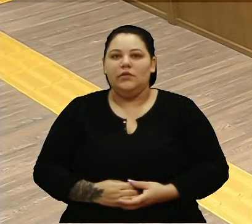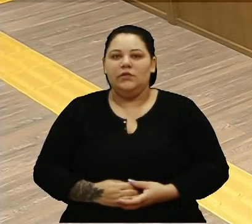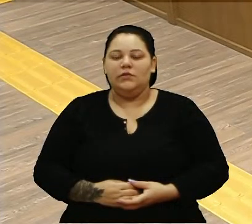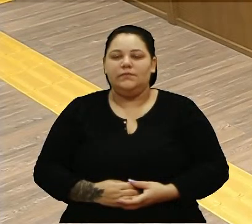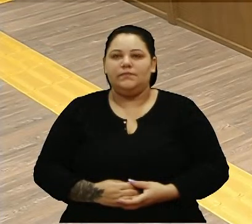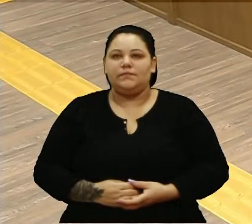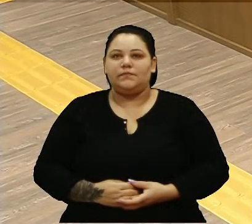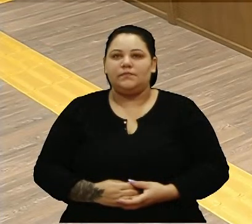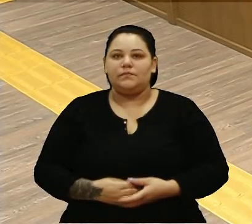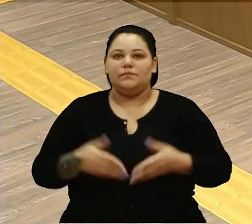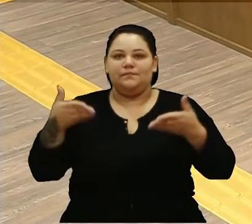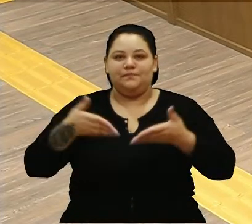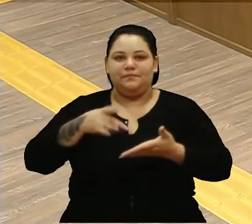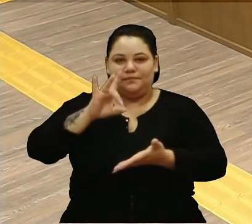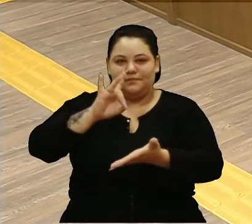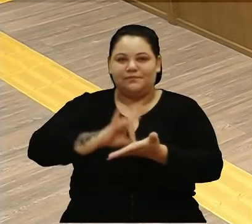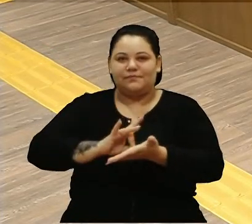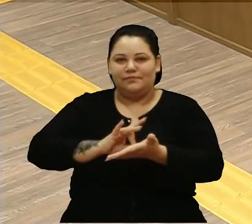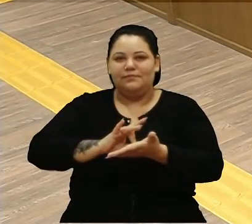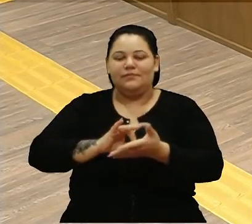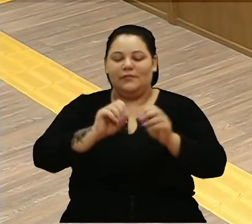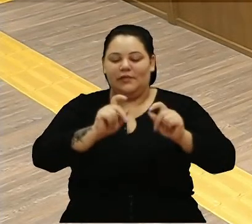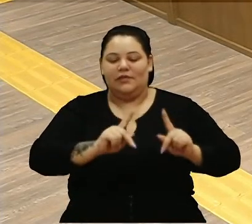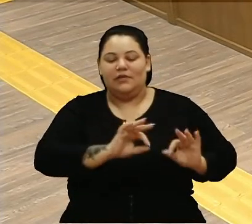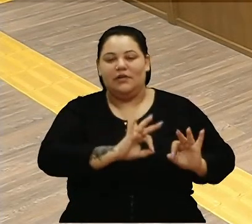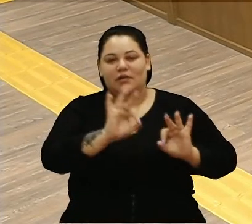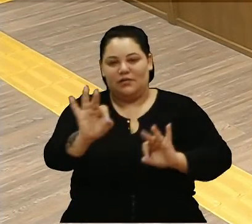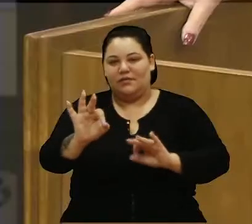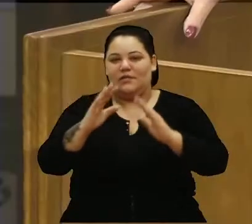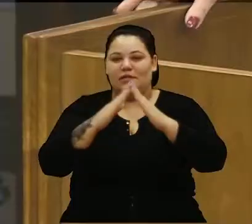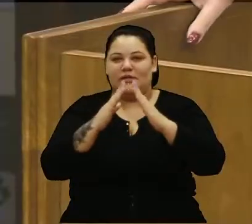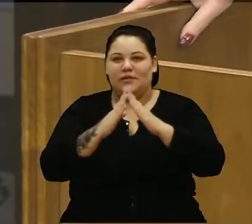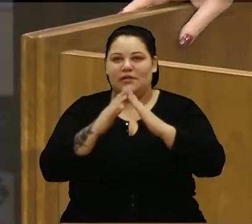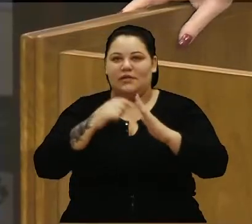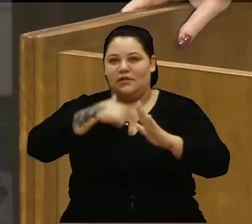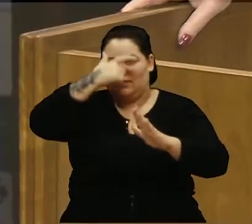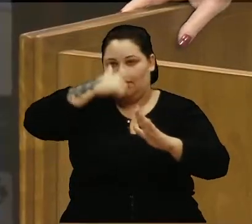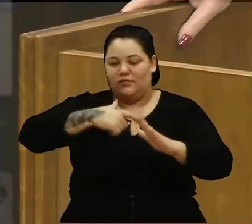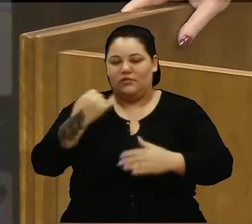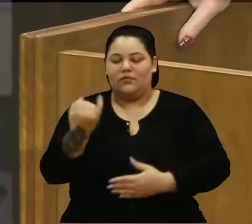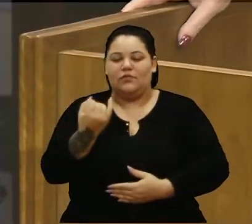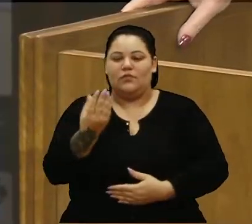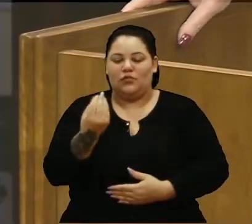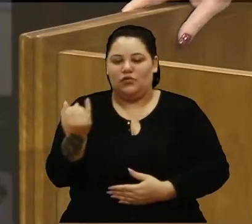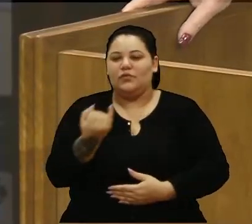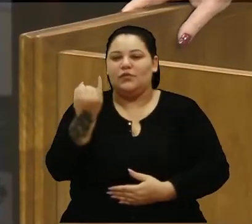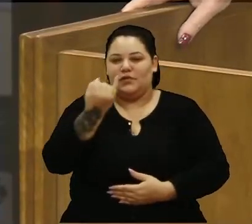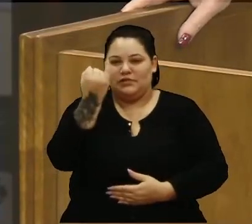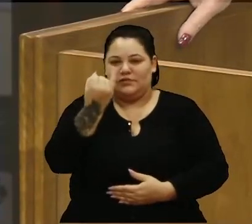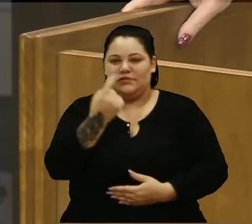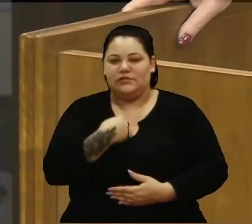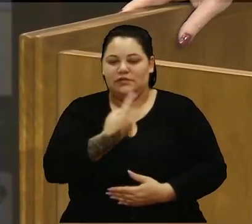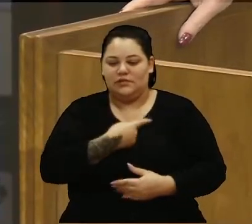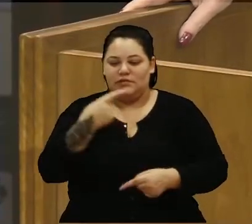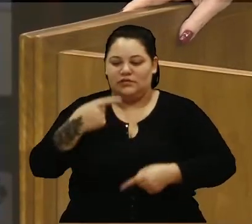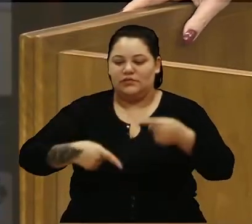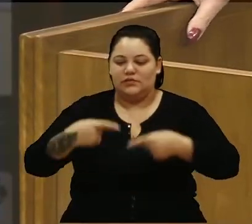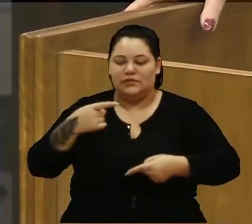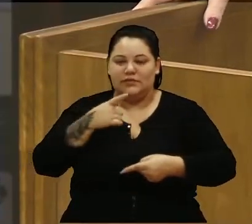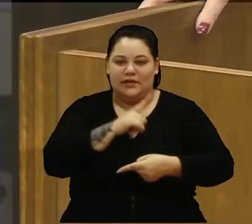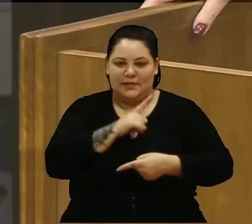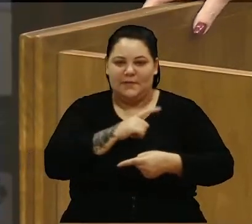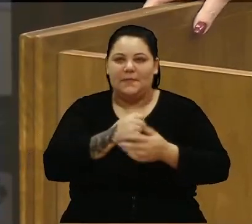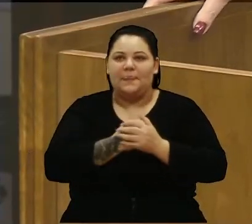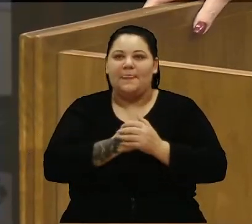agora oficialmente, né, quem nos acompanha de casa, acho que é muito importante esse debate que nós estamos tendo aqui